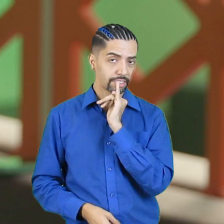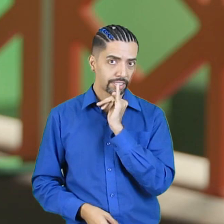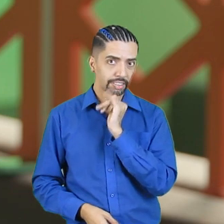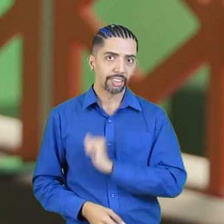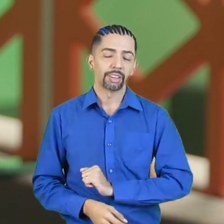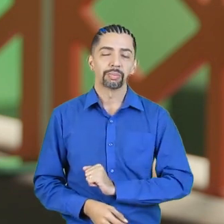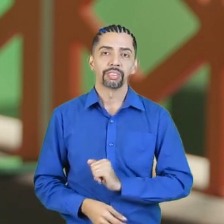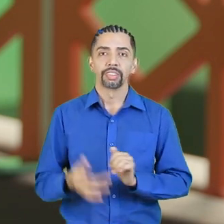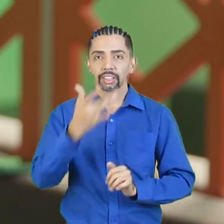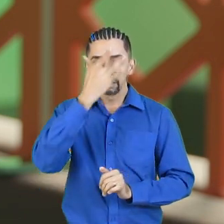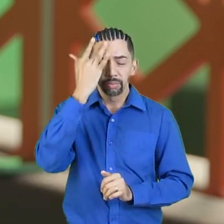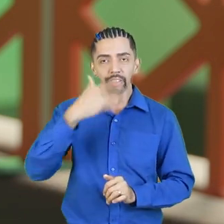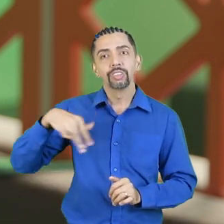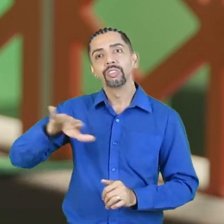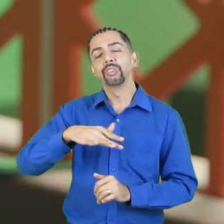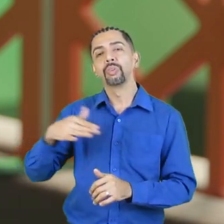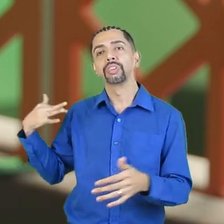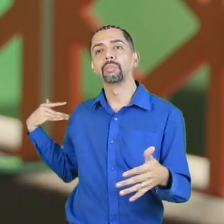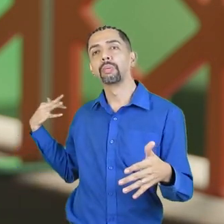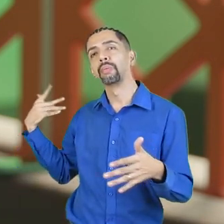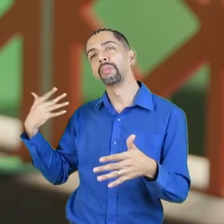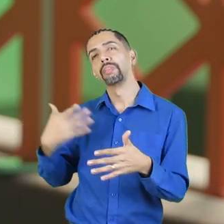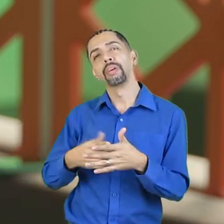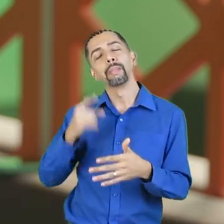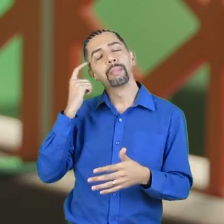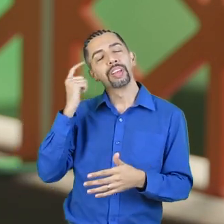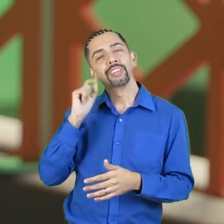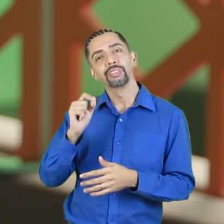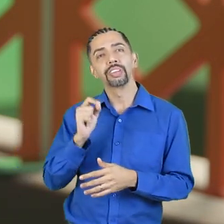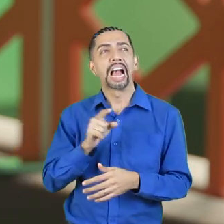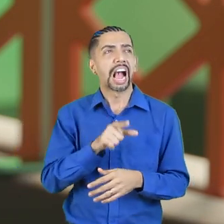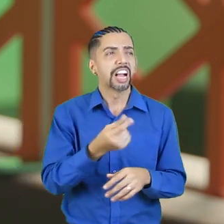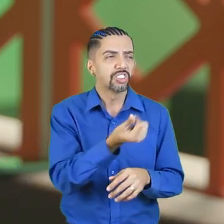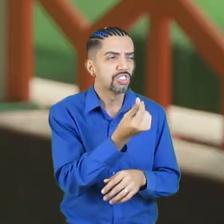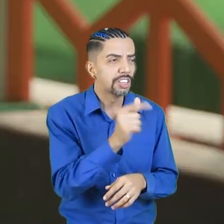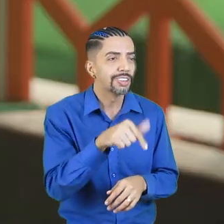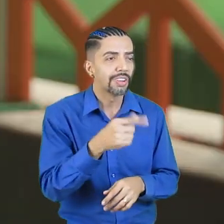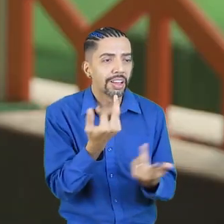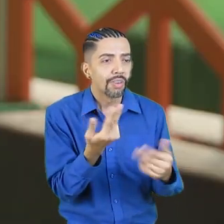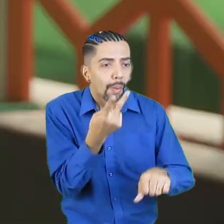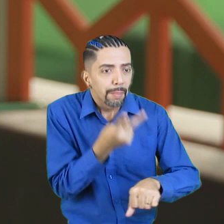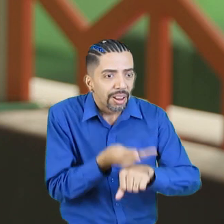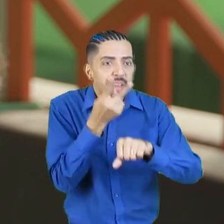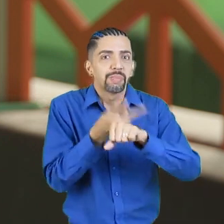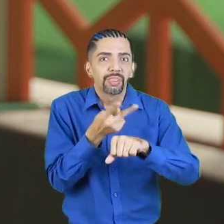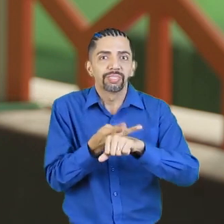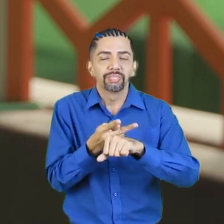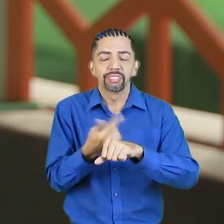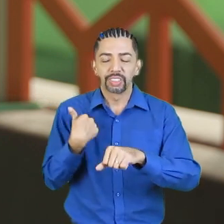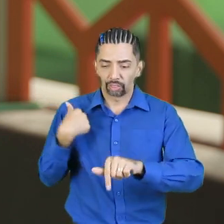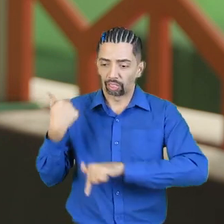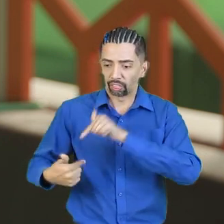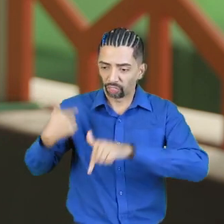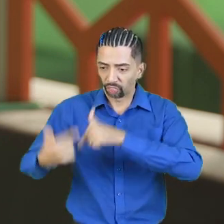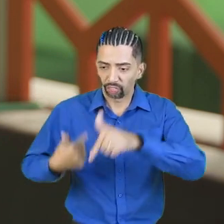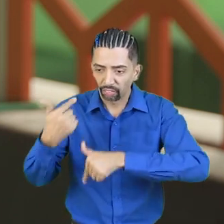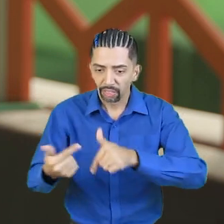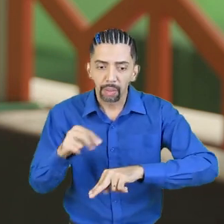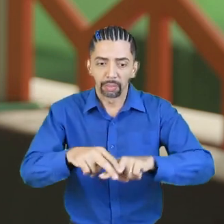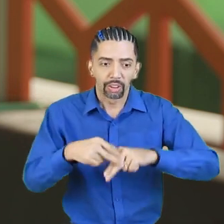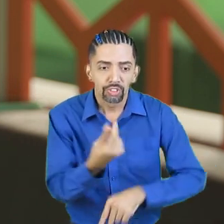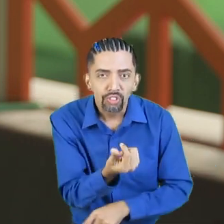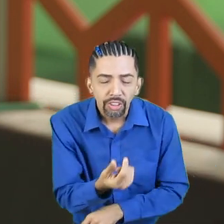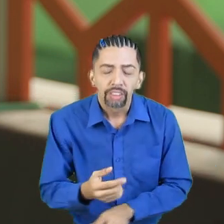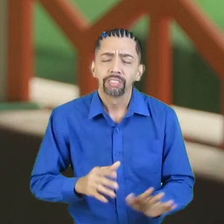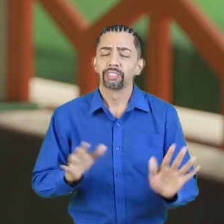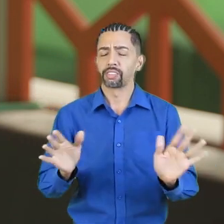vidas, aprenderam que o dinheiro é um prêmio, o dinheiro é o objetivo final. Não é verdade. E nós precisamos, junto à família, passar que